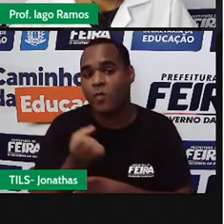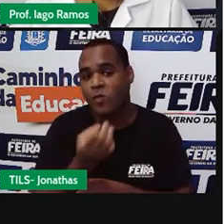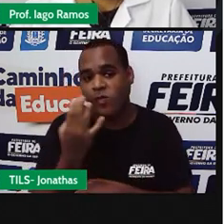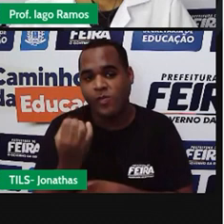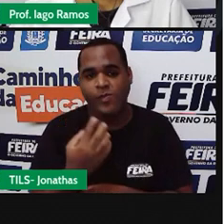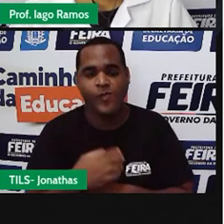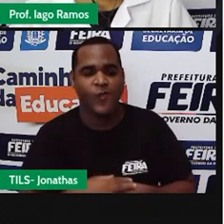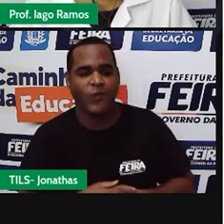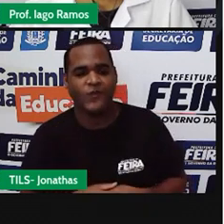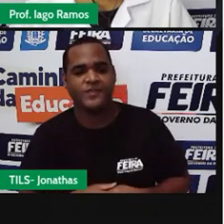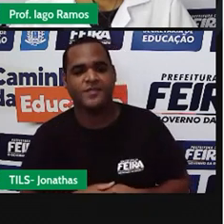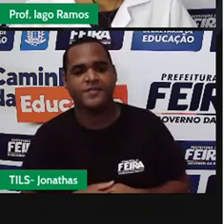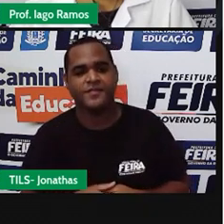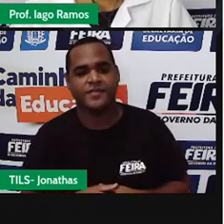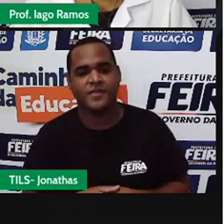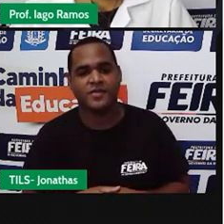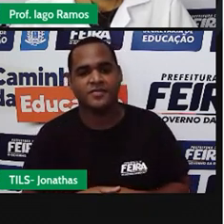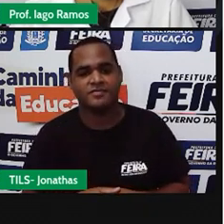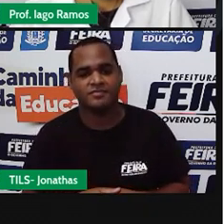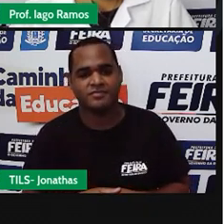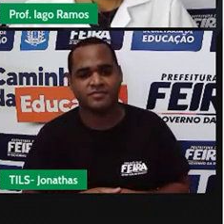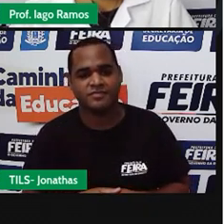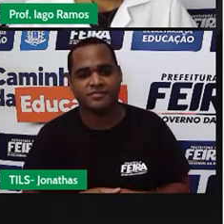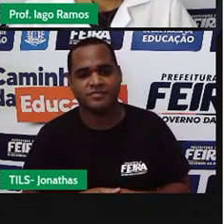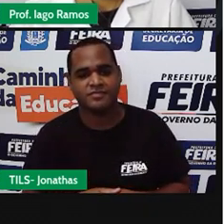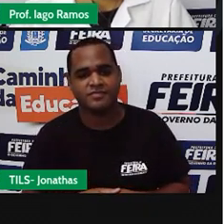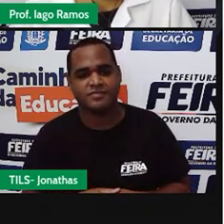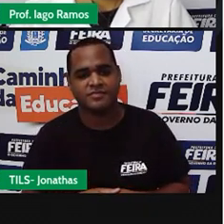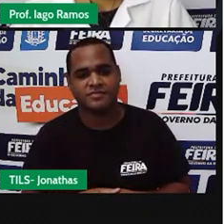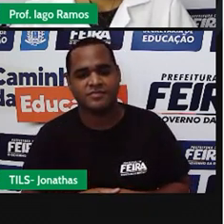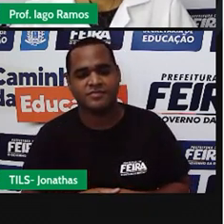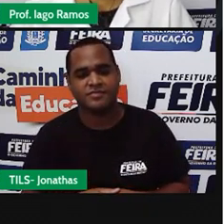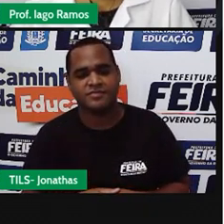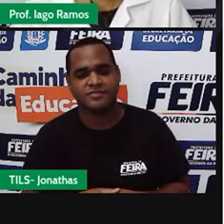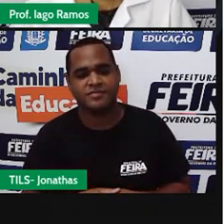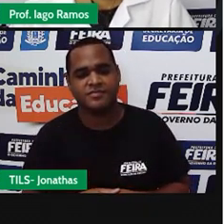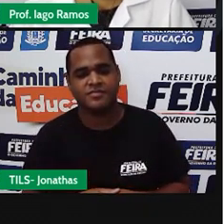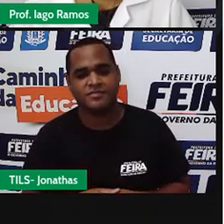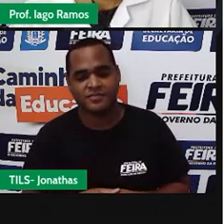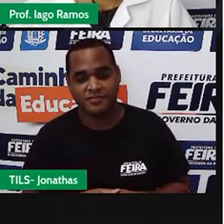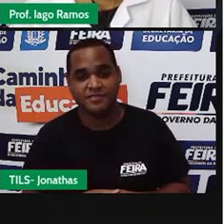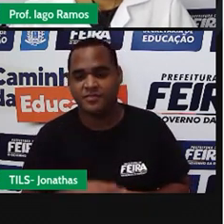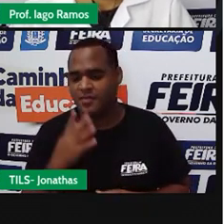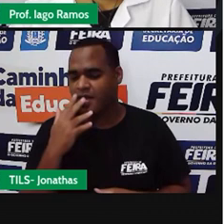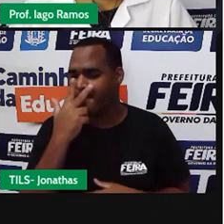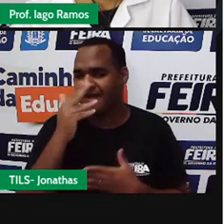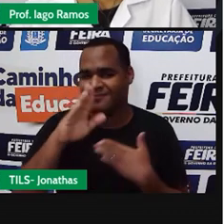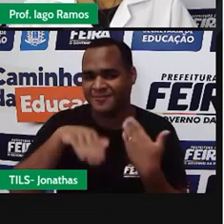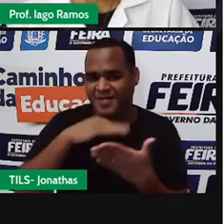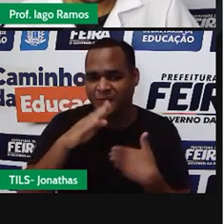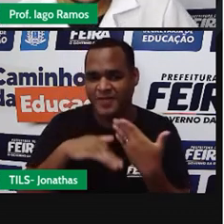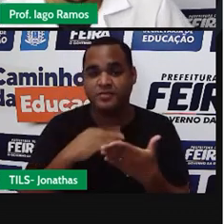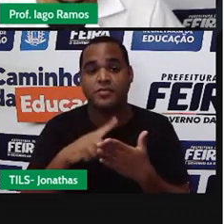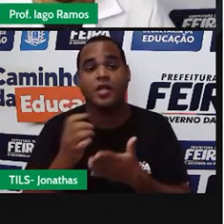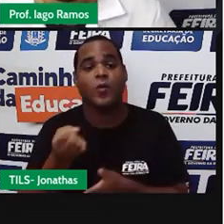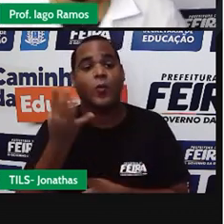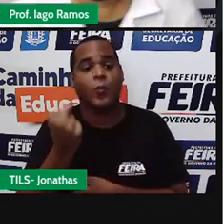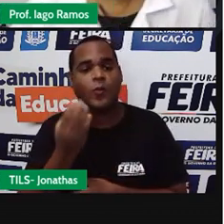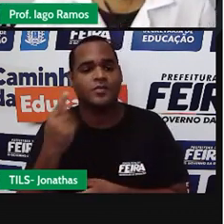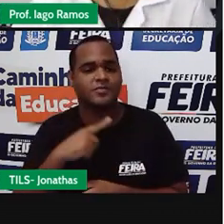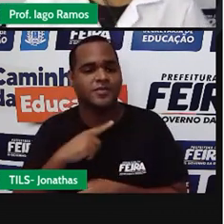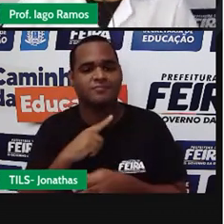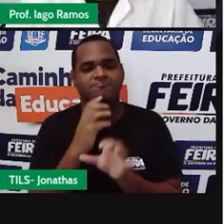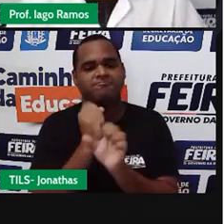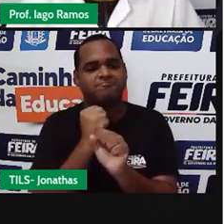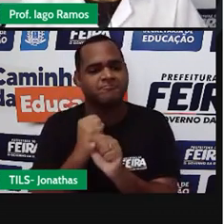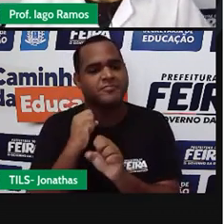quantas Deus no total né claro tá meio bagunçadinho mas quantas plaquinhas tem aí